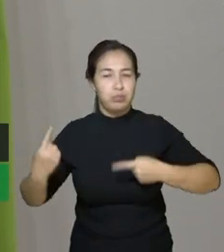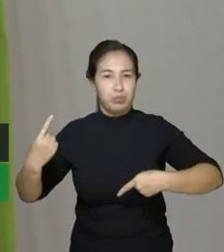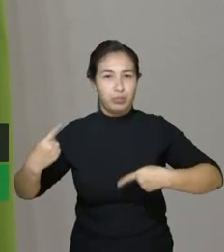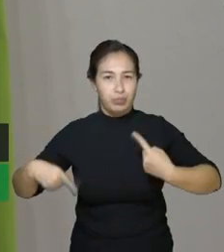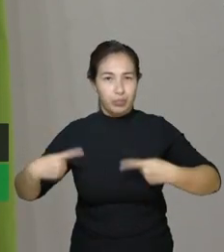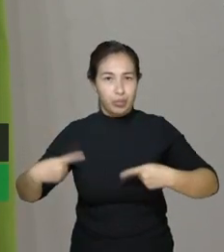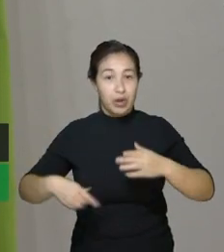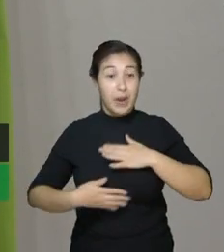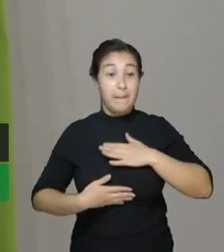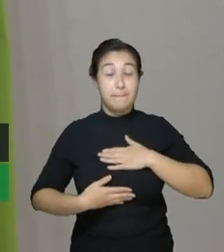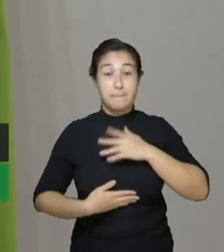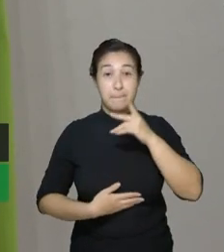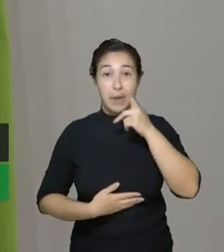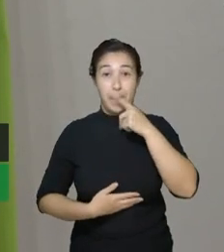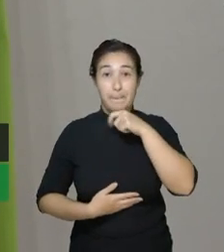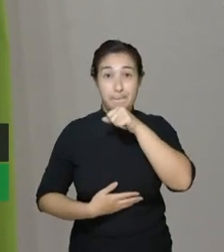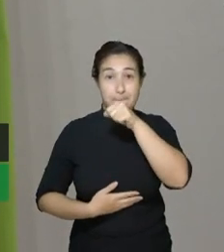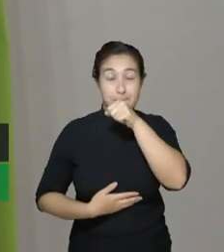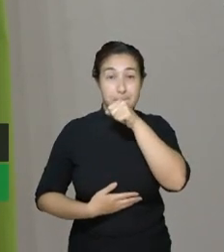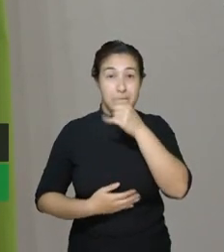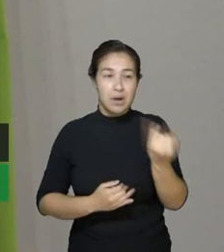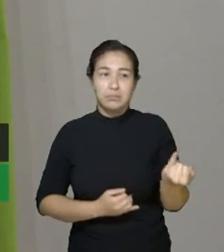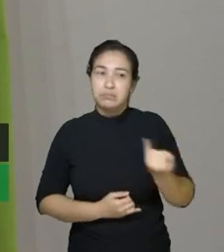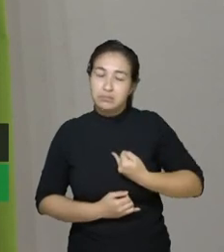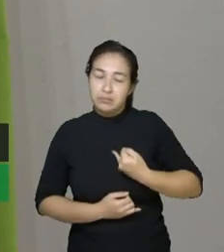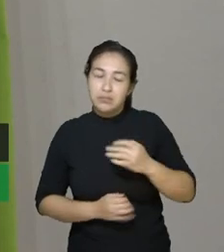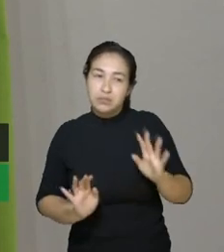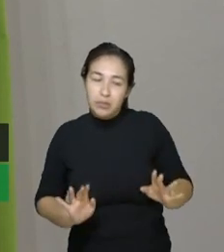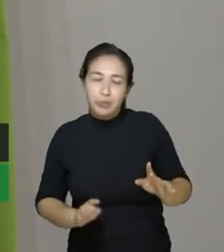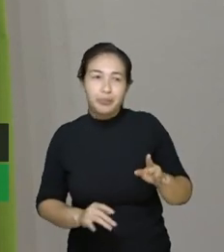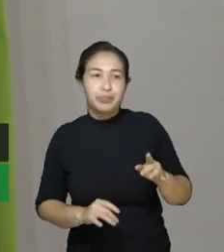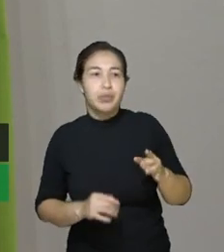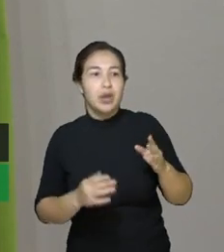papai me deu um conselho. Ele disse: filho,